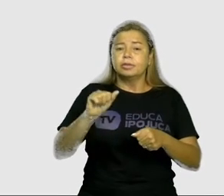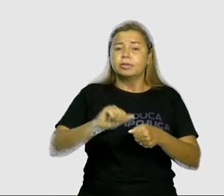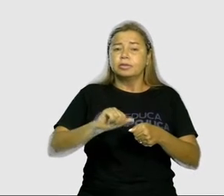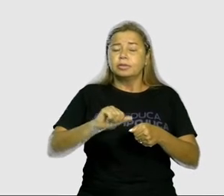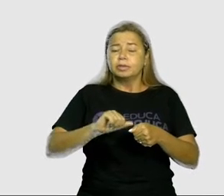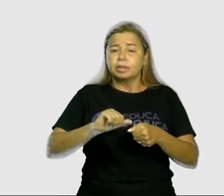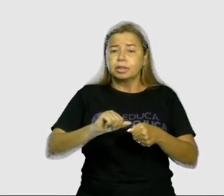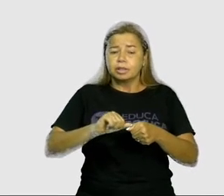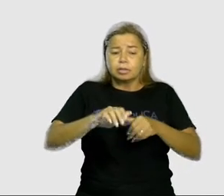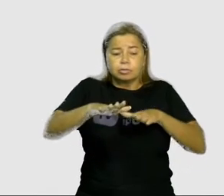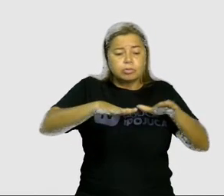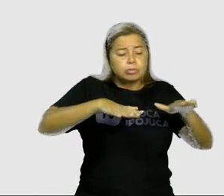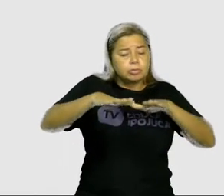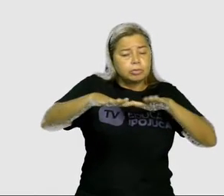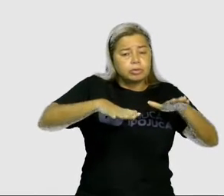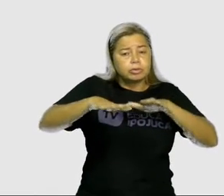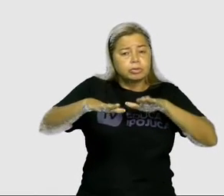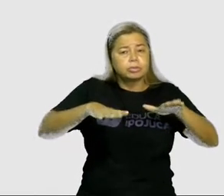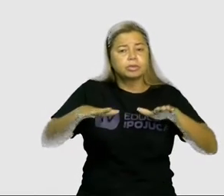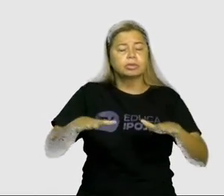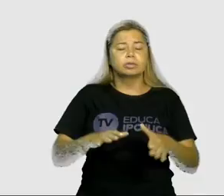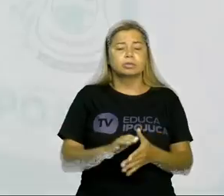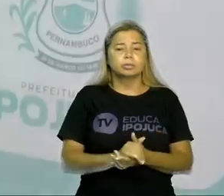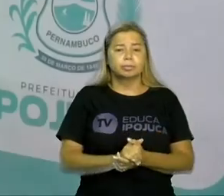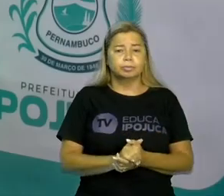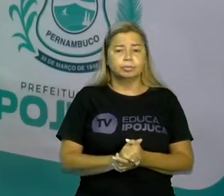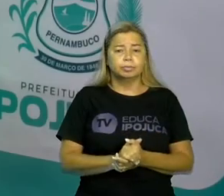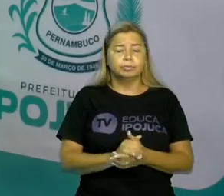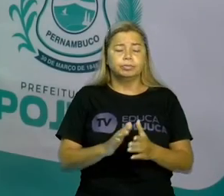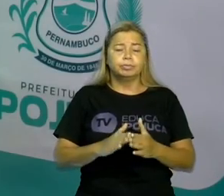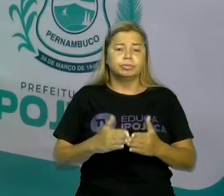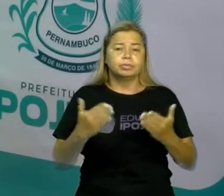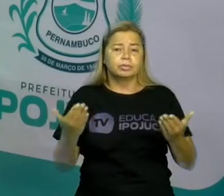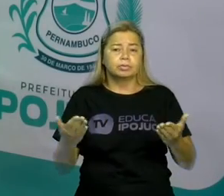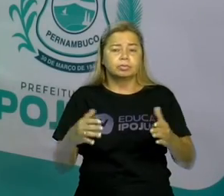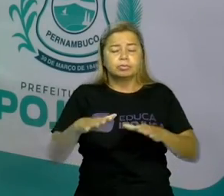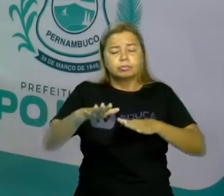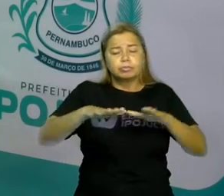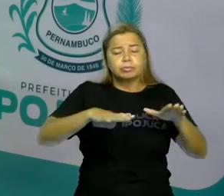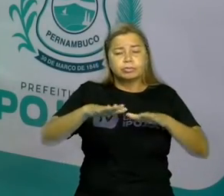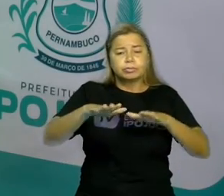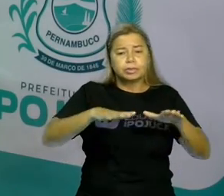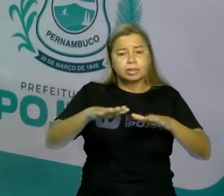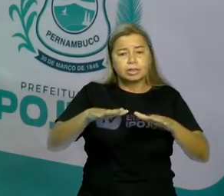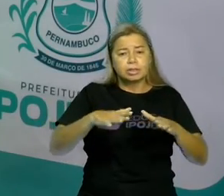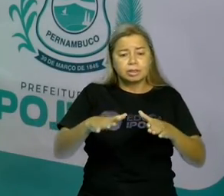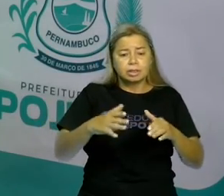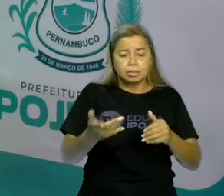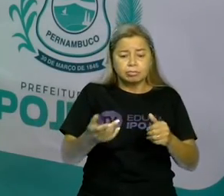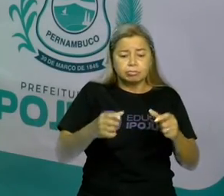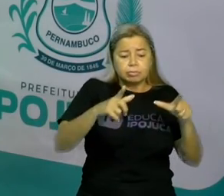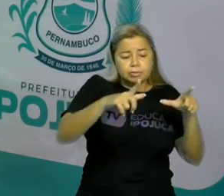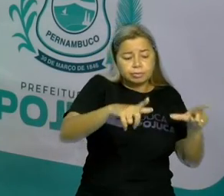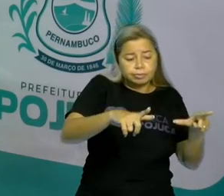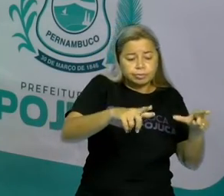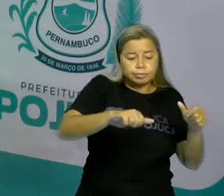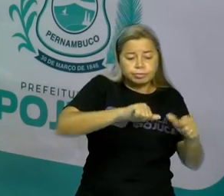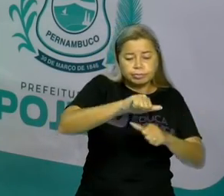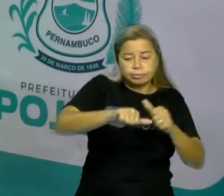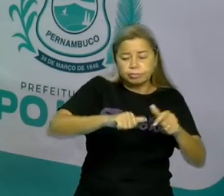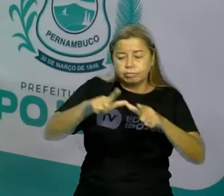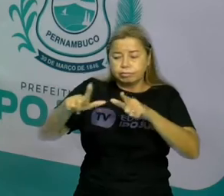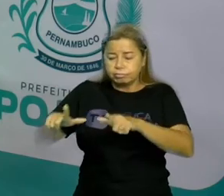a movimentação. Então, movimentação é nos deslocar de um lugar para